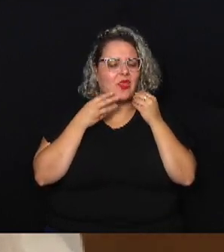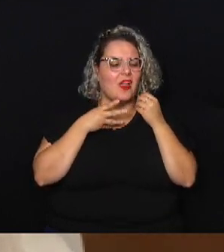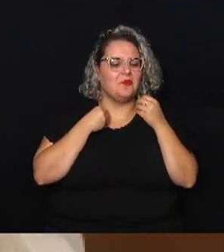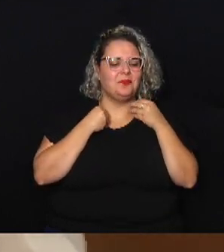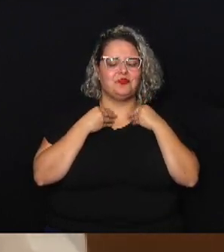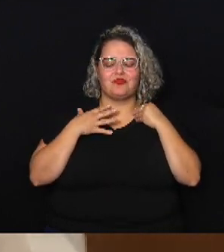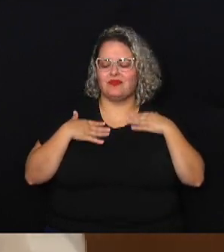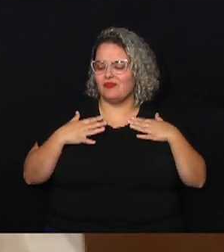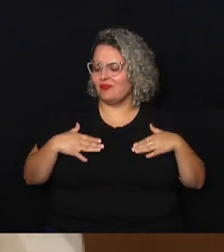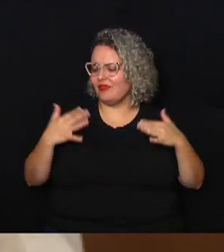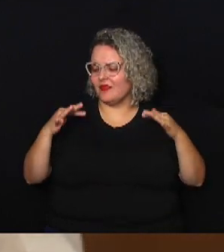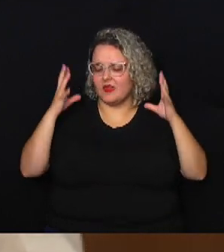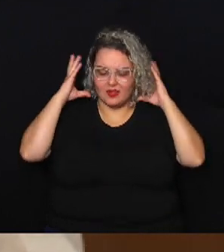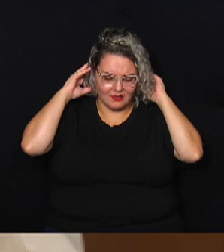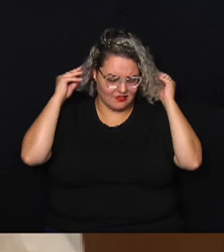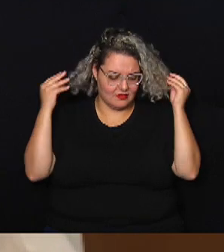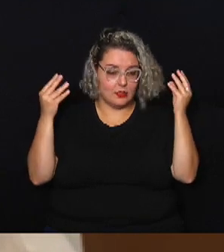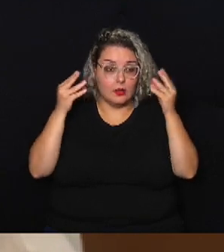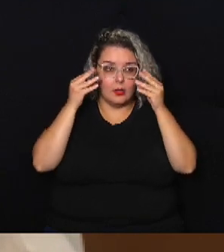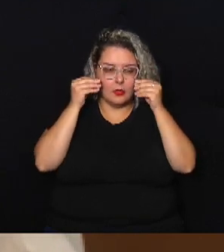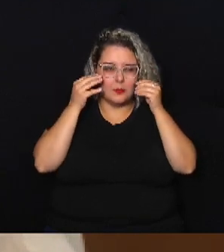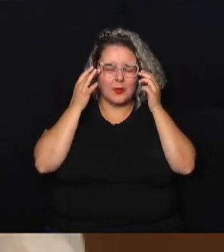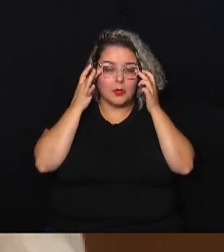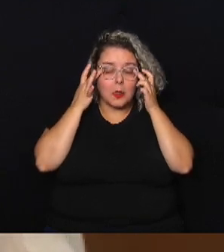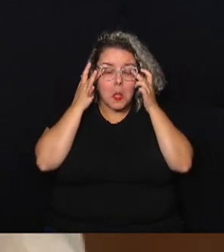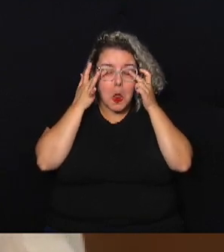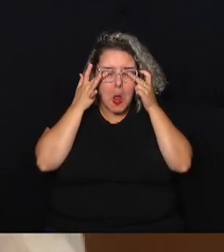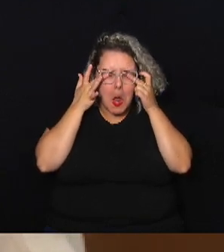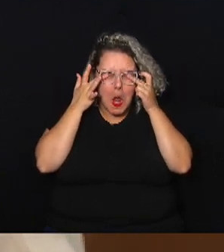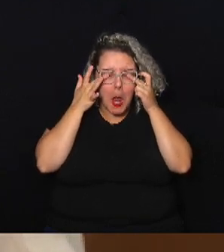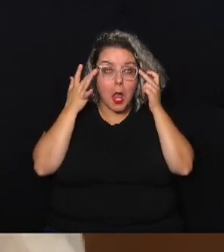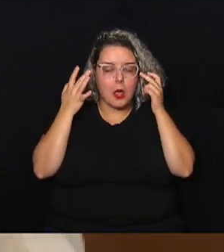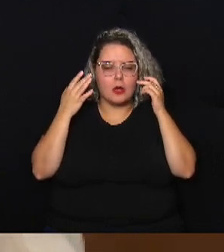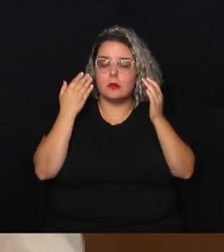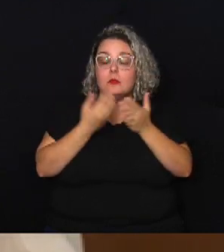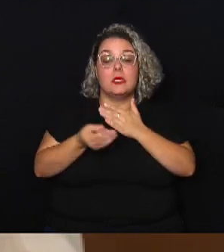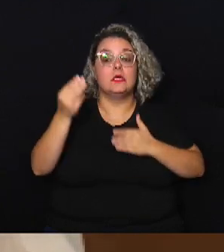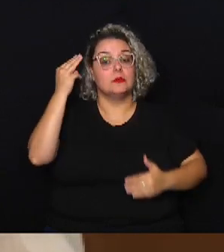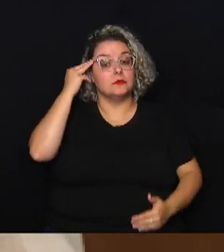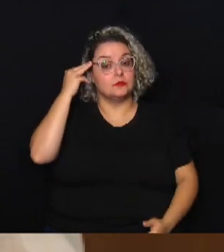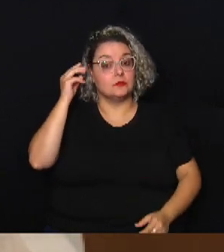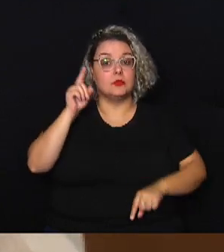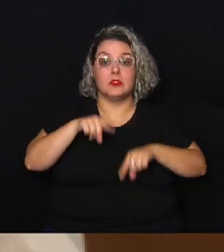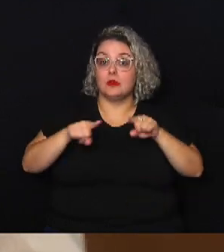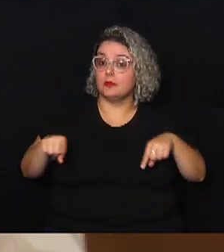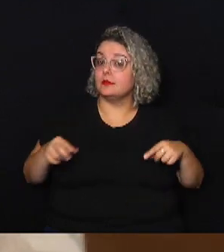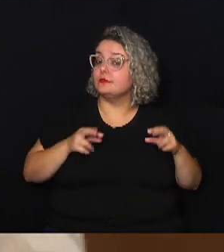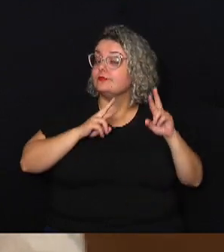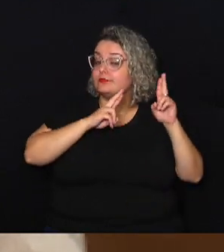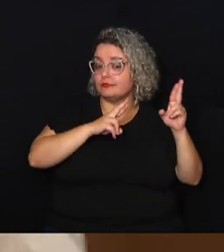seco, queda de cabelo, perda de memória, alteração do sono. E que são sintomas, às vezes,